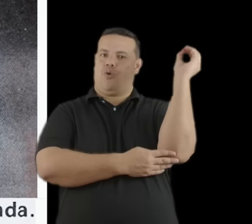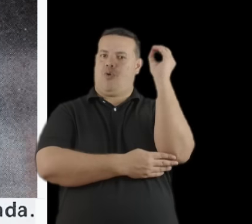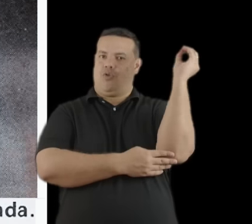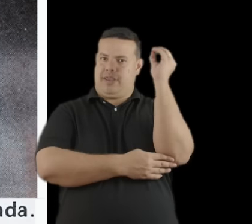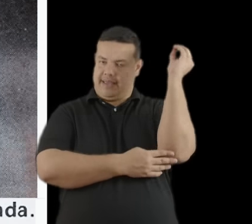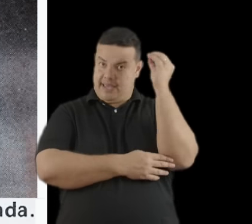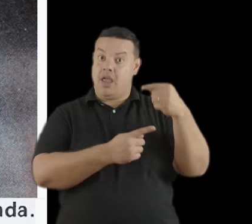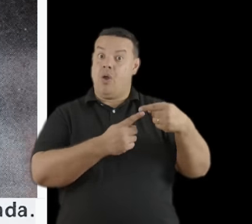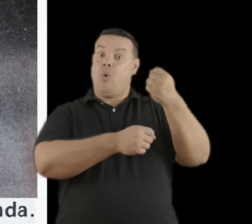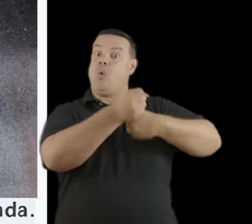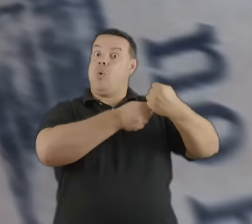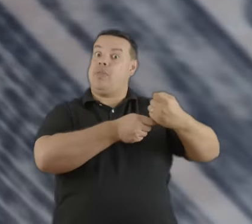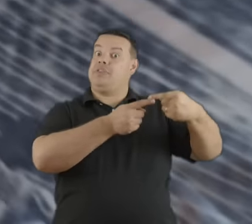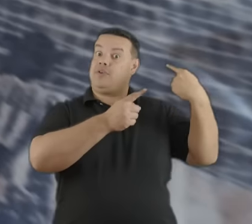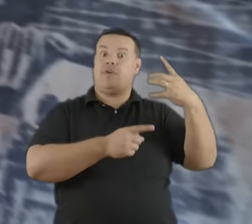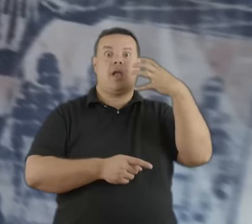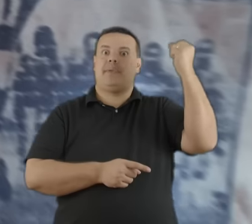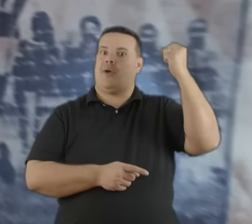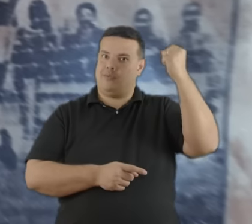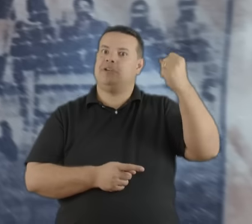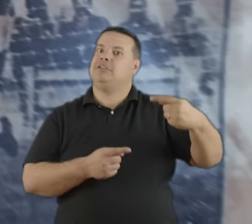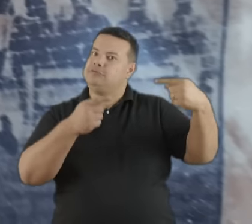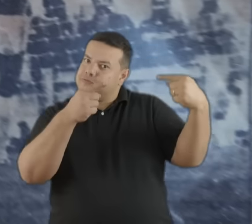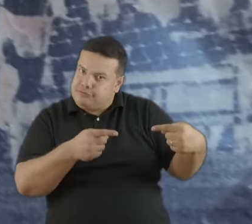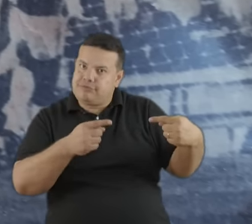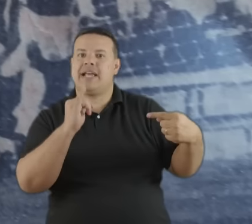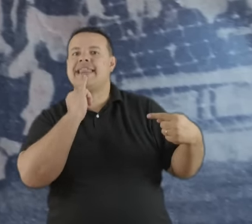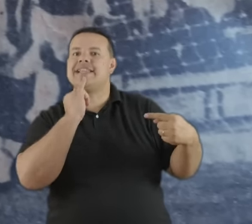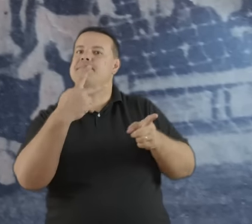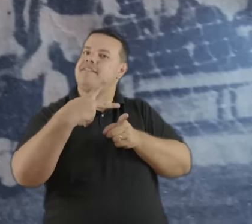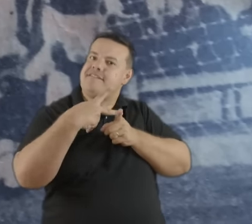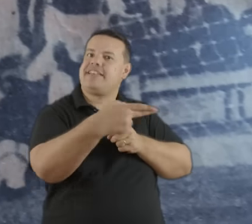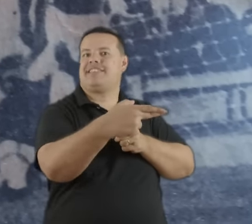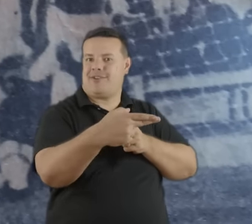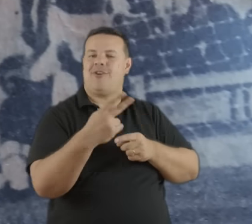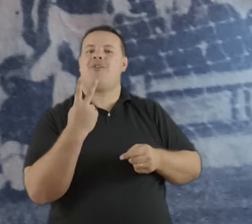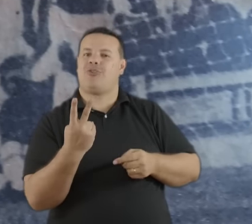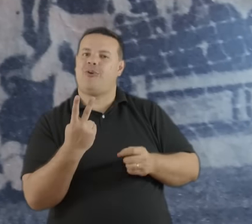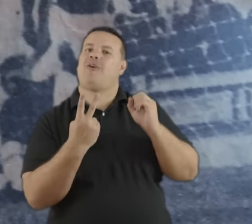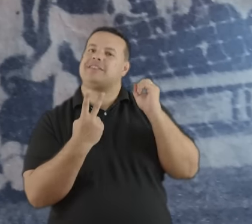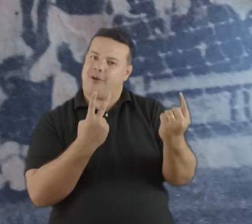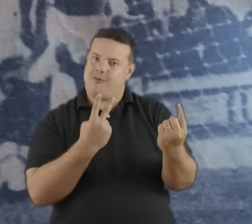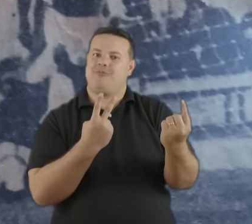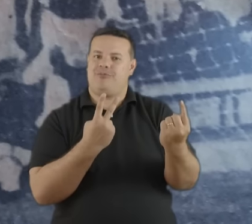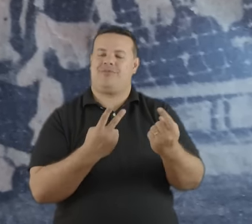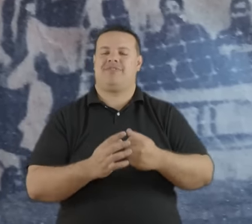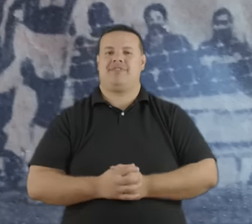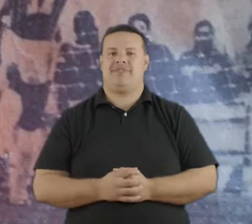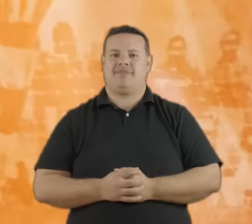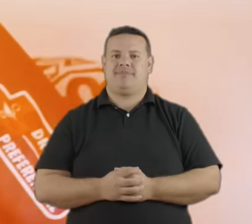Alegre, campeão nacional da temporada anterior, sucumbiu perante o Tremendão dentro do Beira-Rio por 2-1.